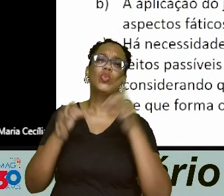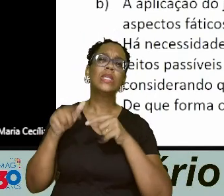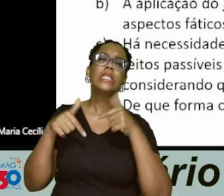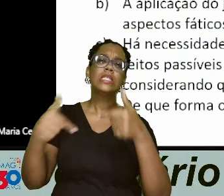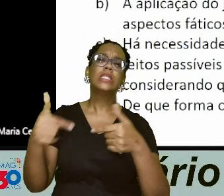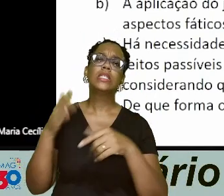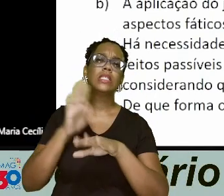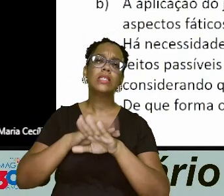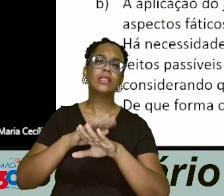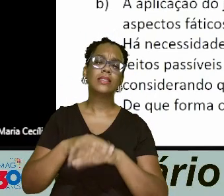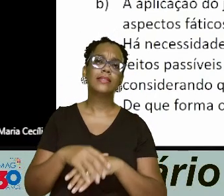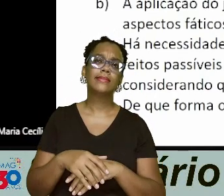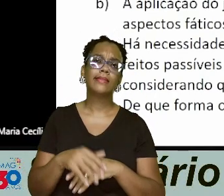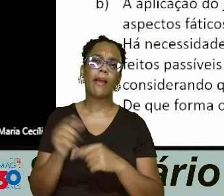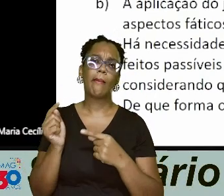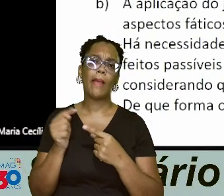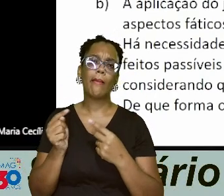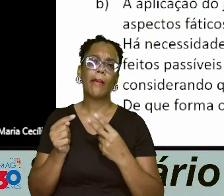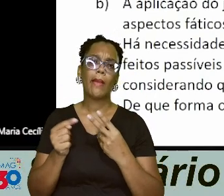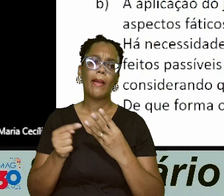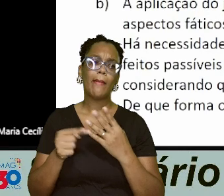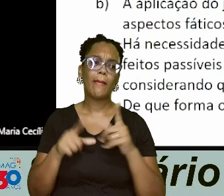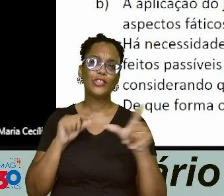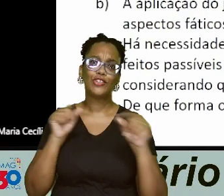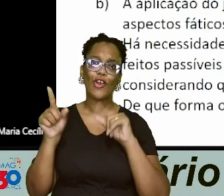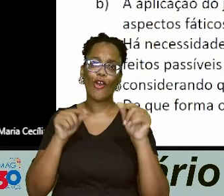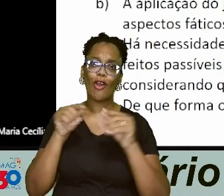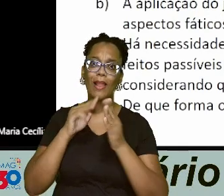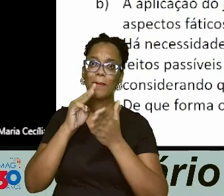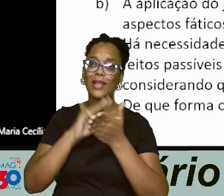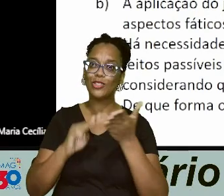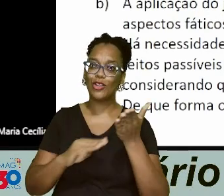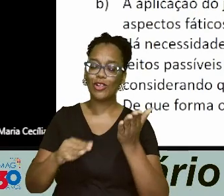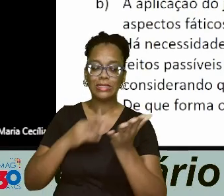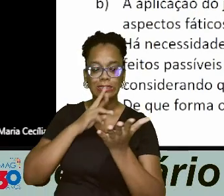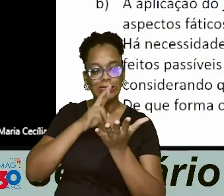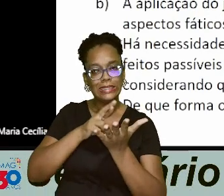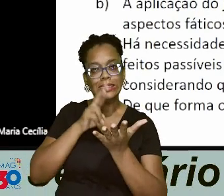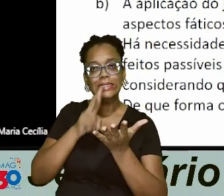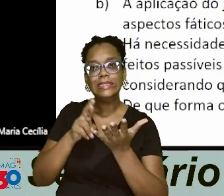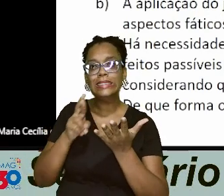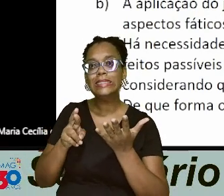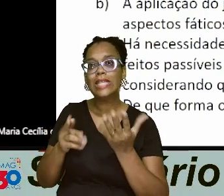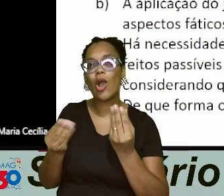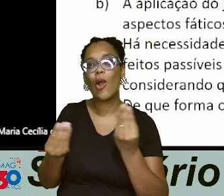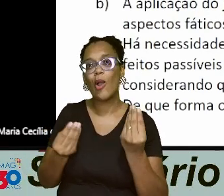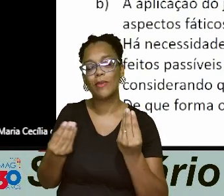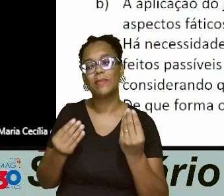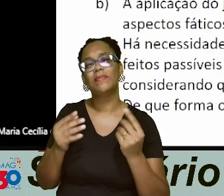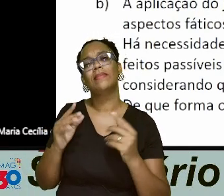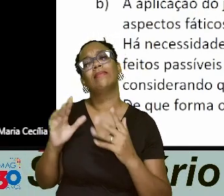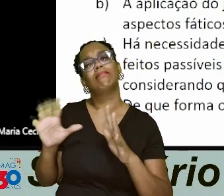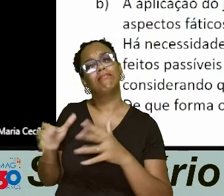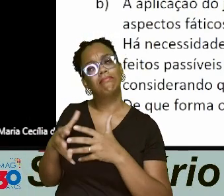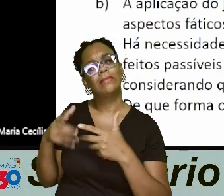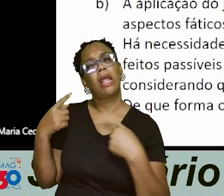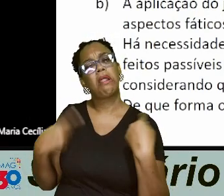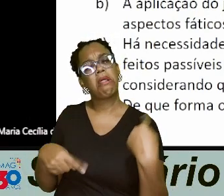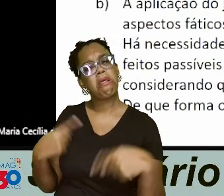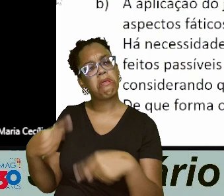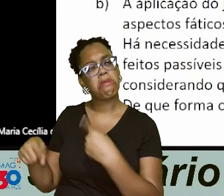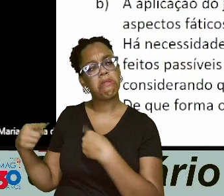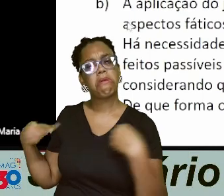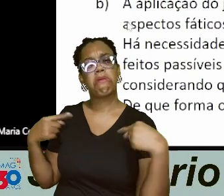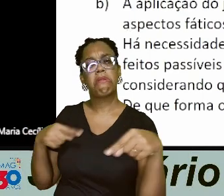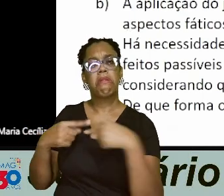escolhas metodológicas para responder a todas essas questões de fundo. Depois de bastante debate no grupo, chegamos